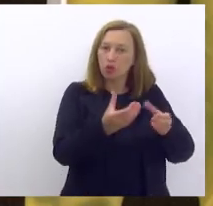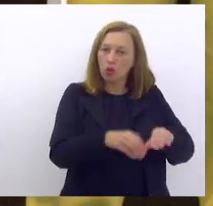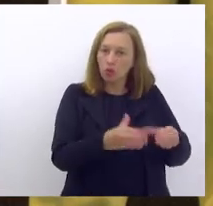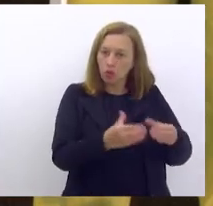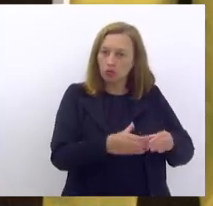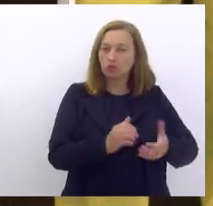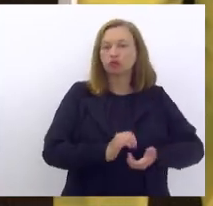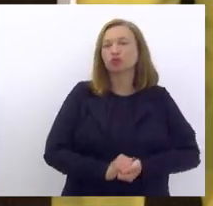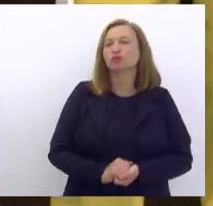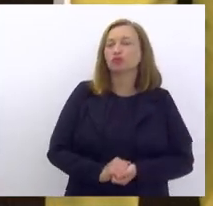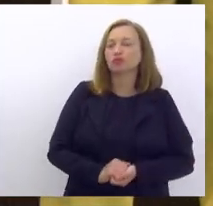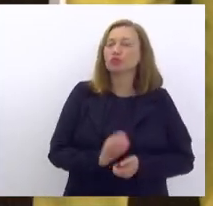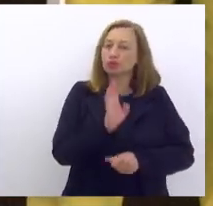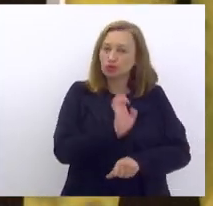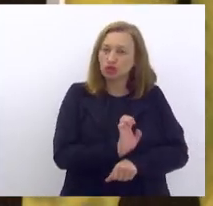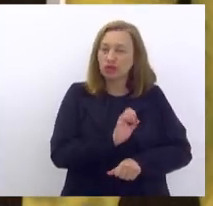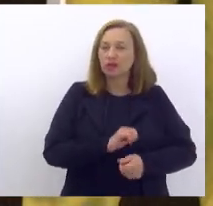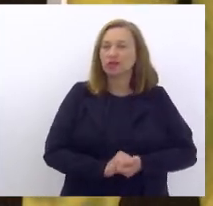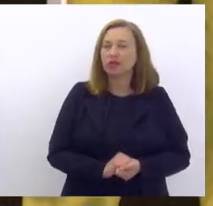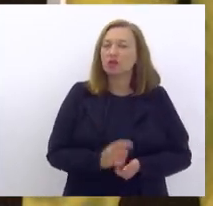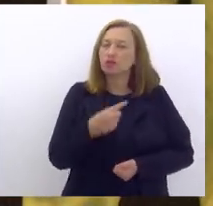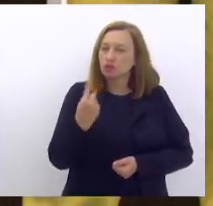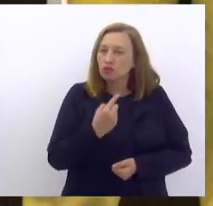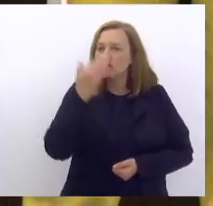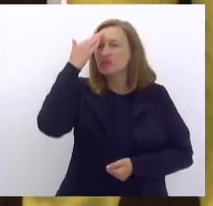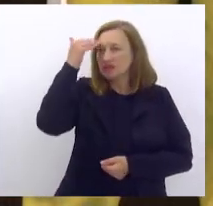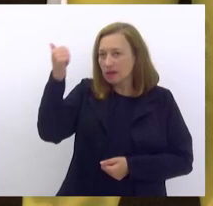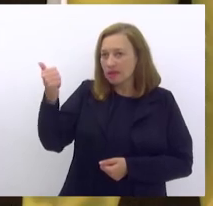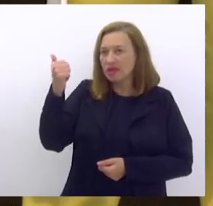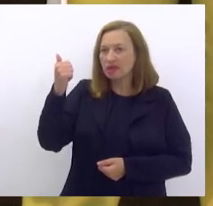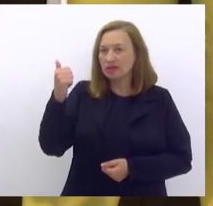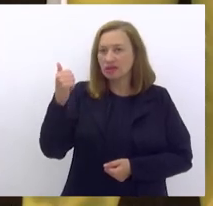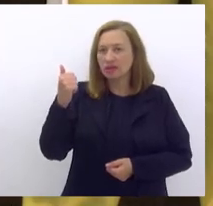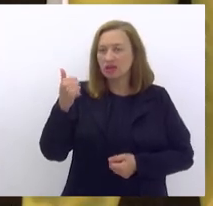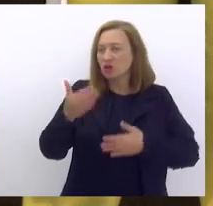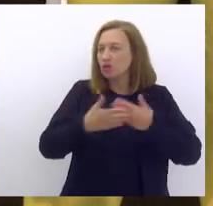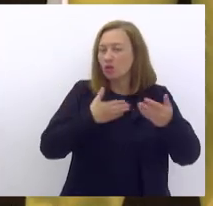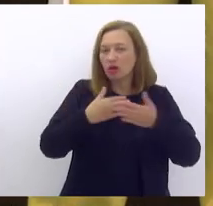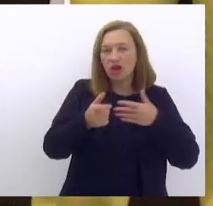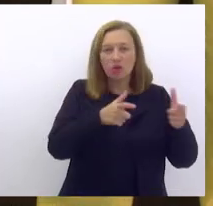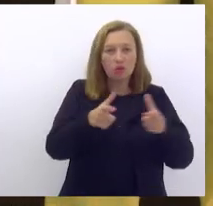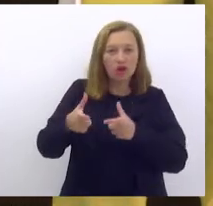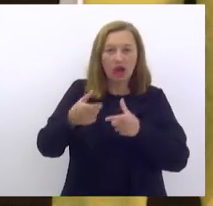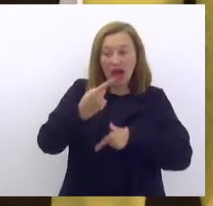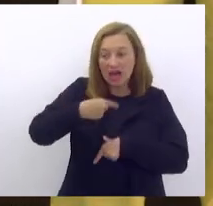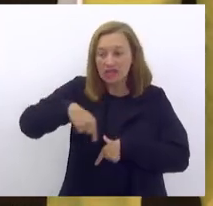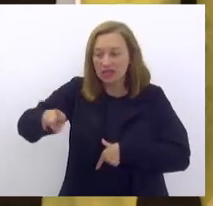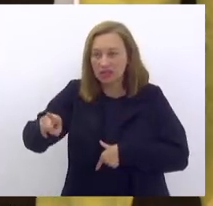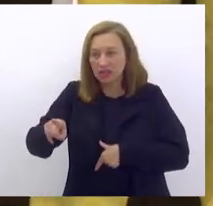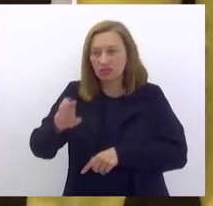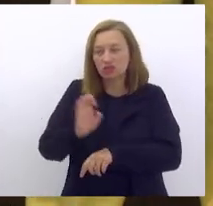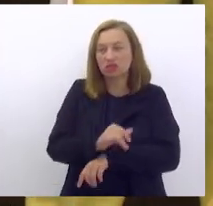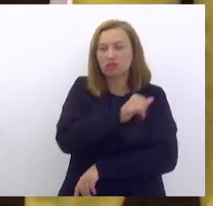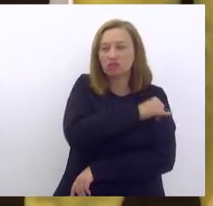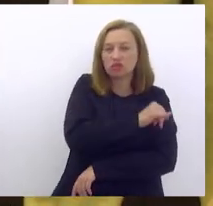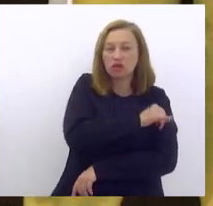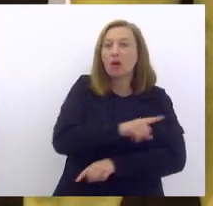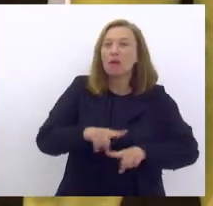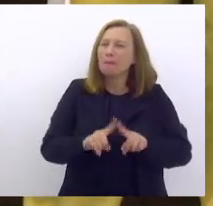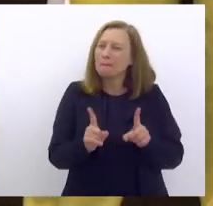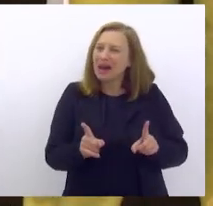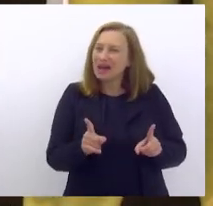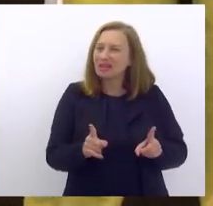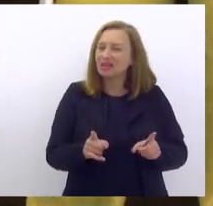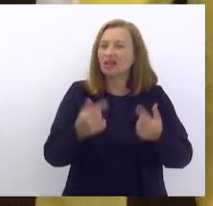público para o Estado, nós sabemos que é para estar em qualquer lugar do Estado do Rio de Janeiro. Mas está tendo